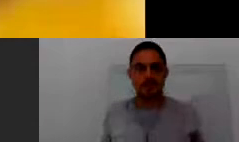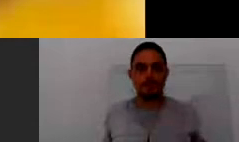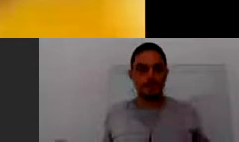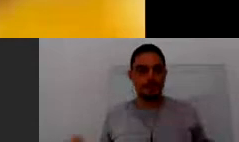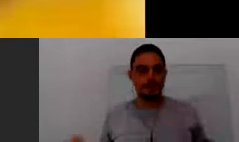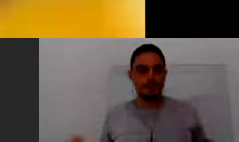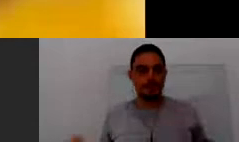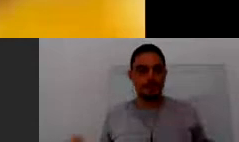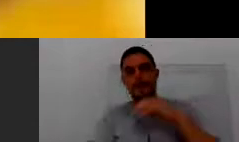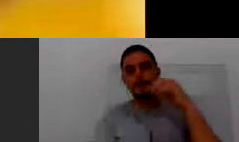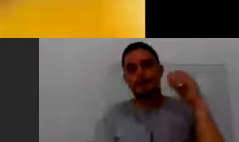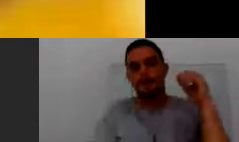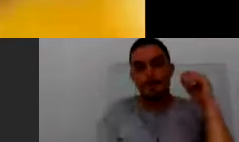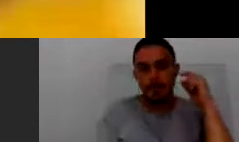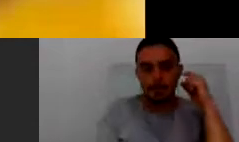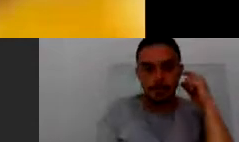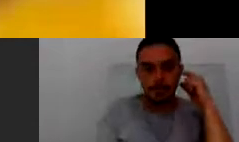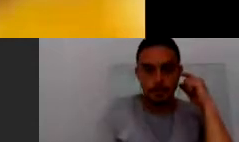estava ruim.